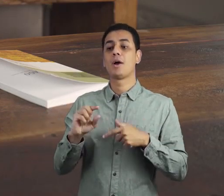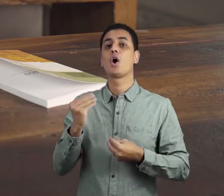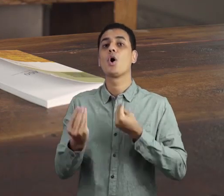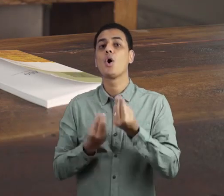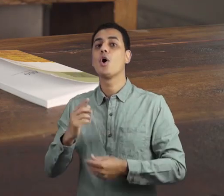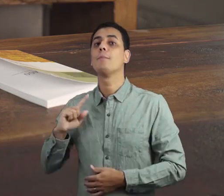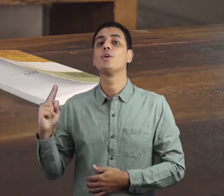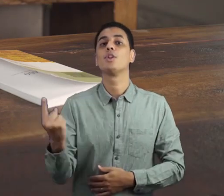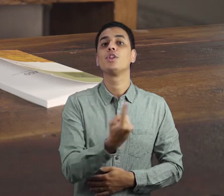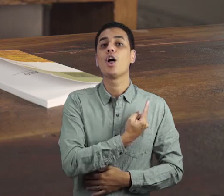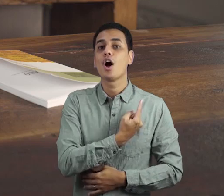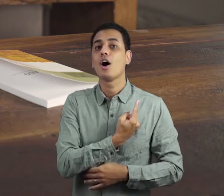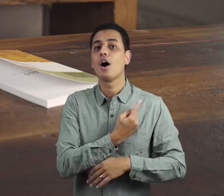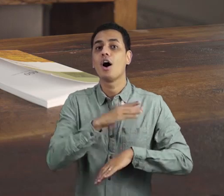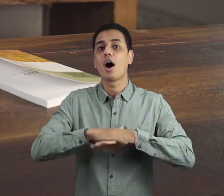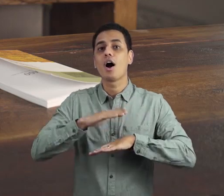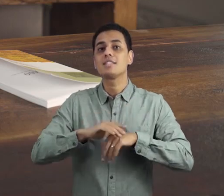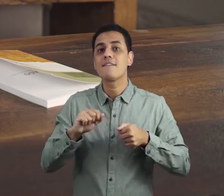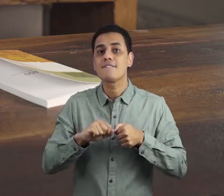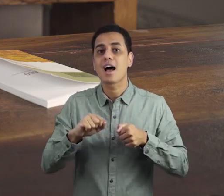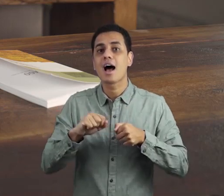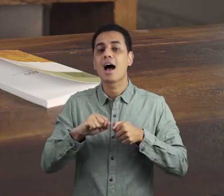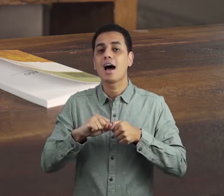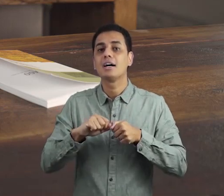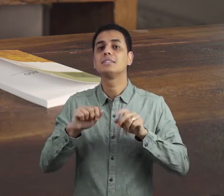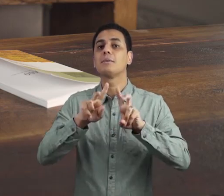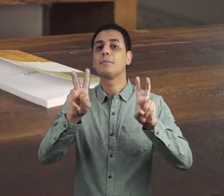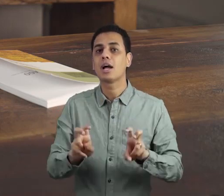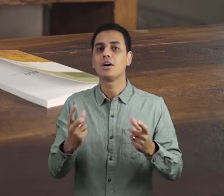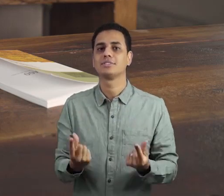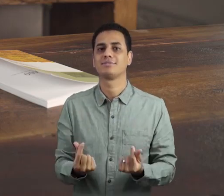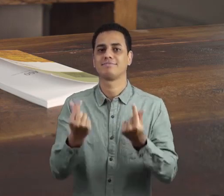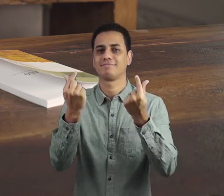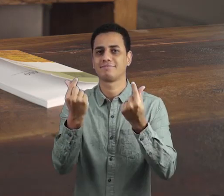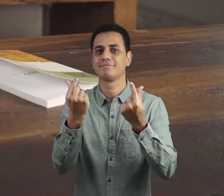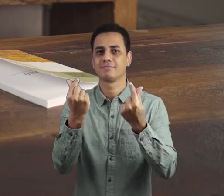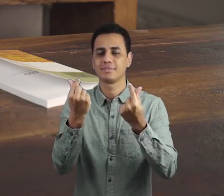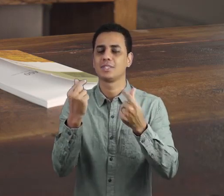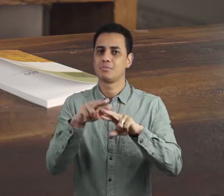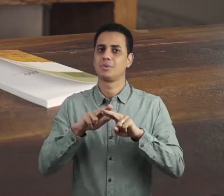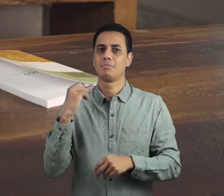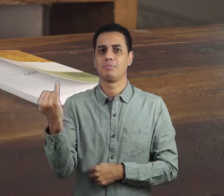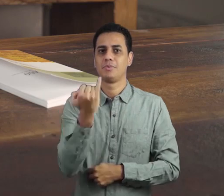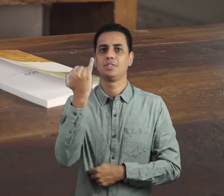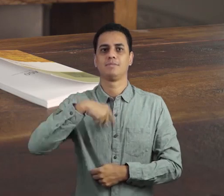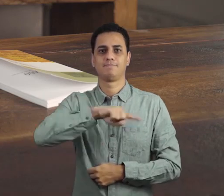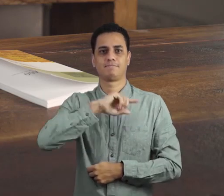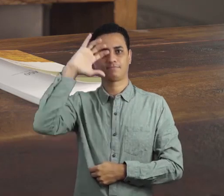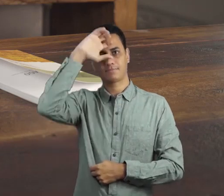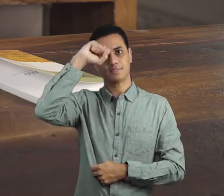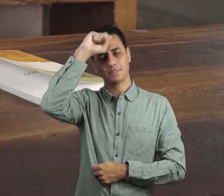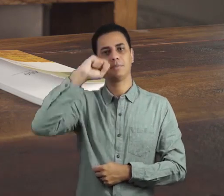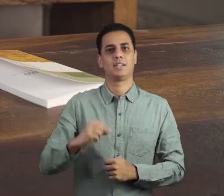problema com a maneira em que nós lidamos com a riqueza. E isso é fundamental nós nos debruçarmos nessa